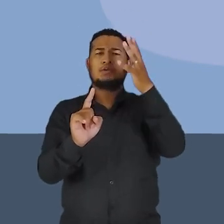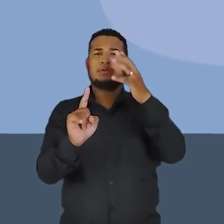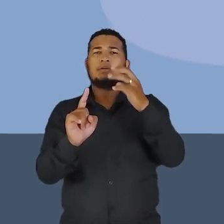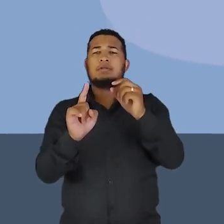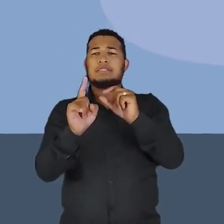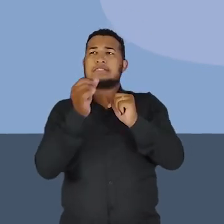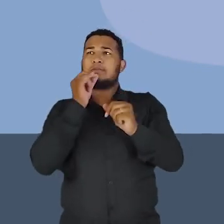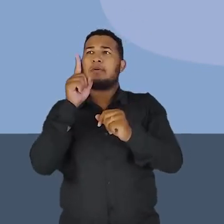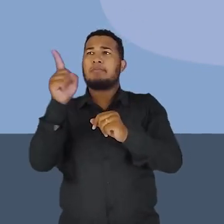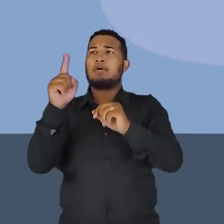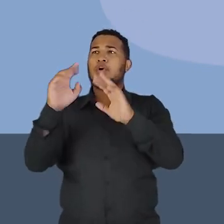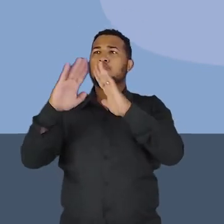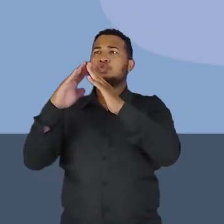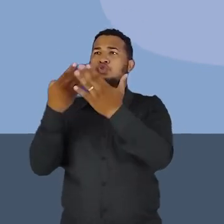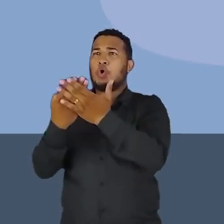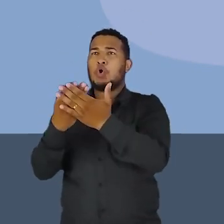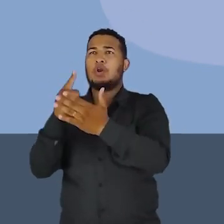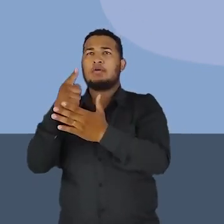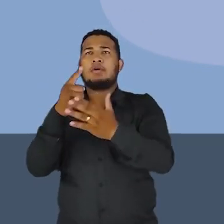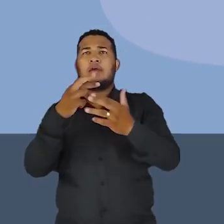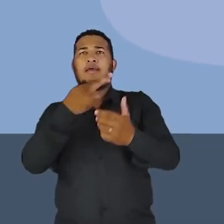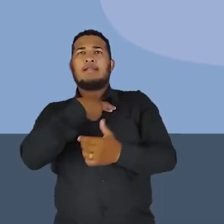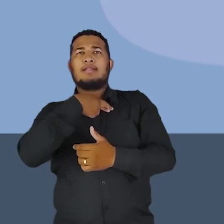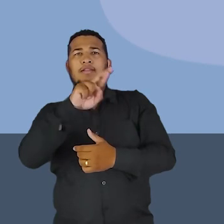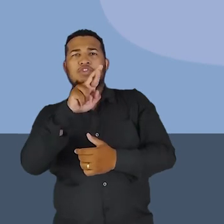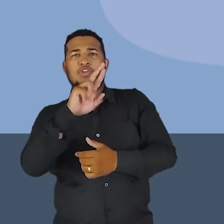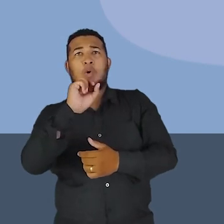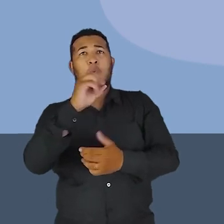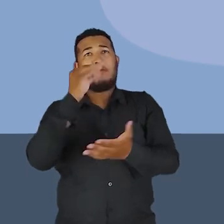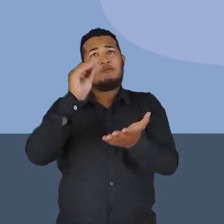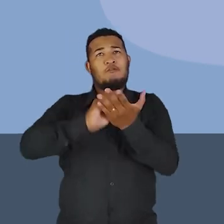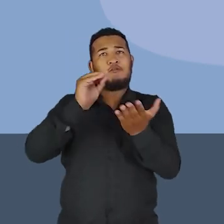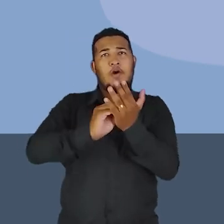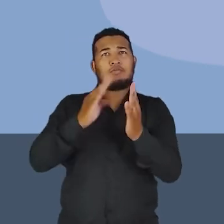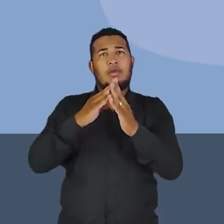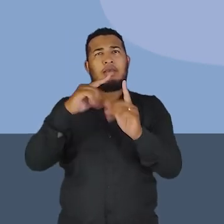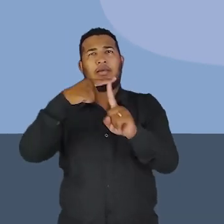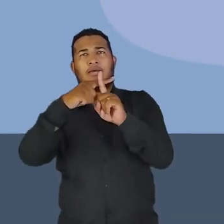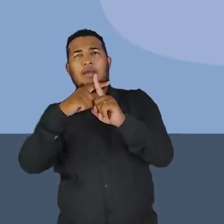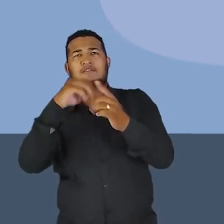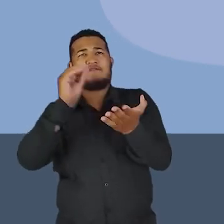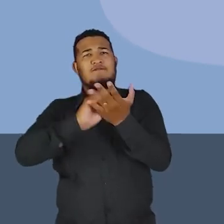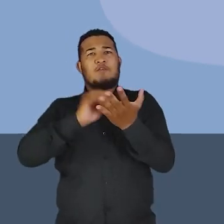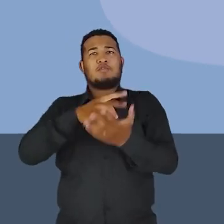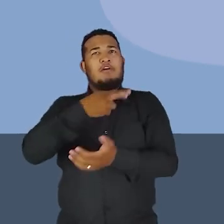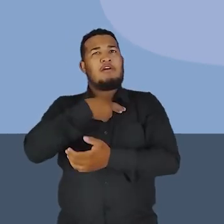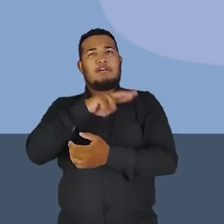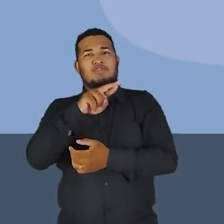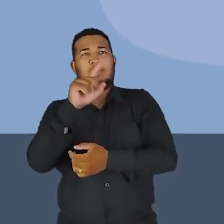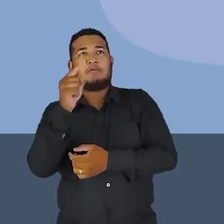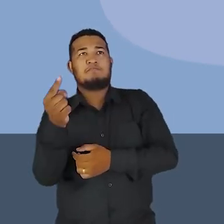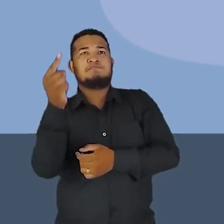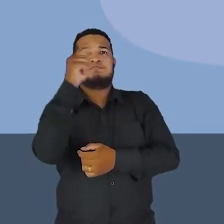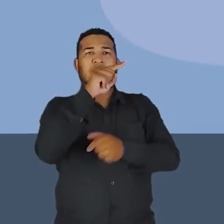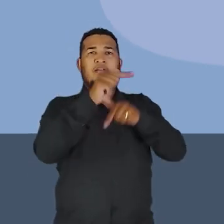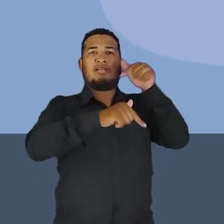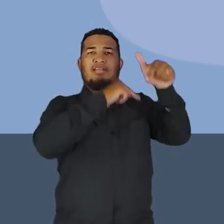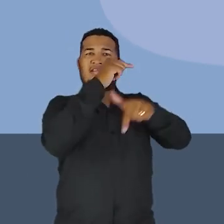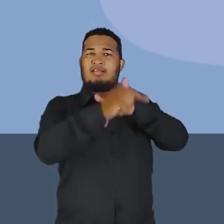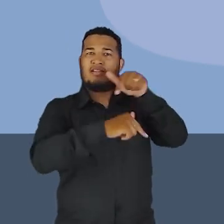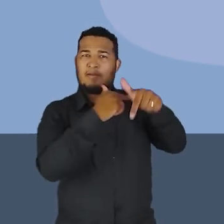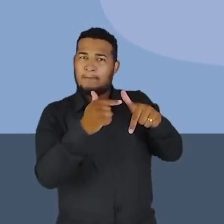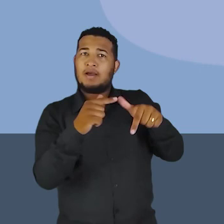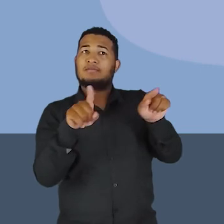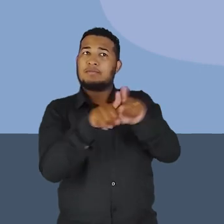para organizar, a igreja ou a religião, ou a falta da igreja e a falta da religião, é um outro ponto. O trabalho, que está